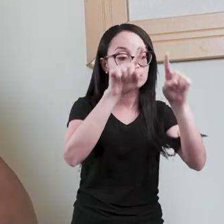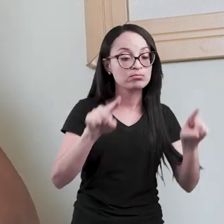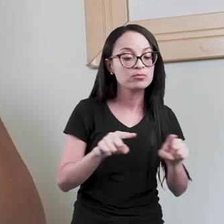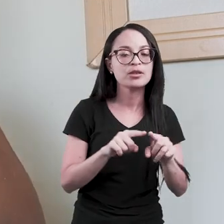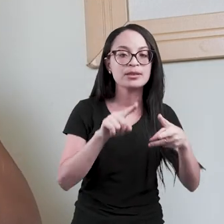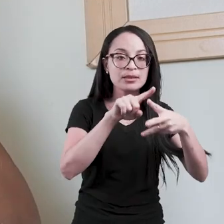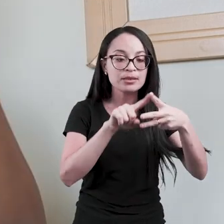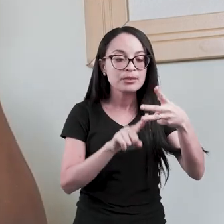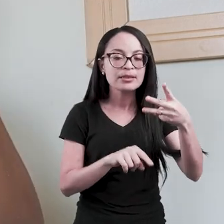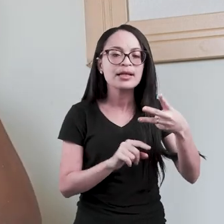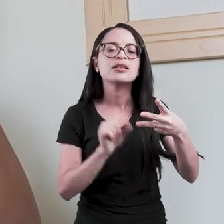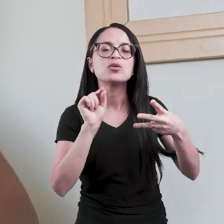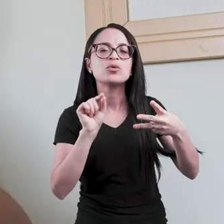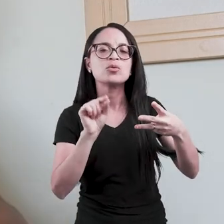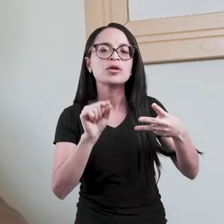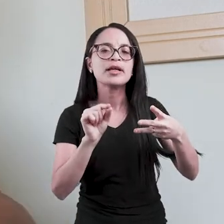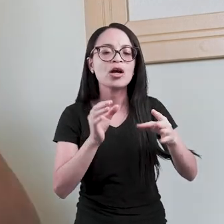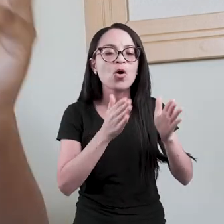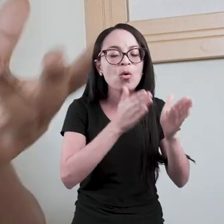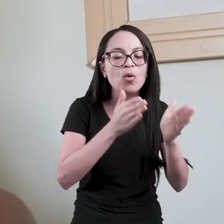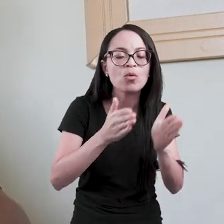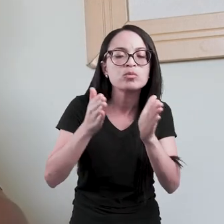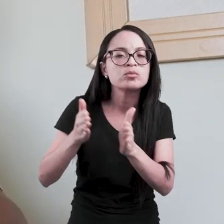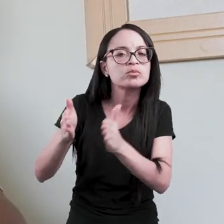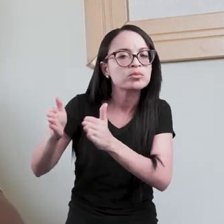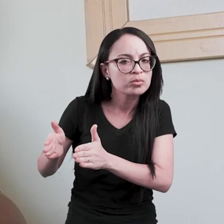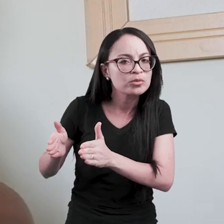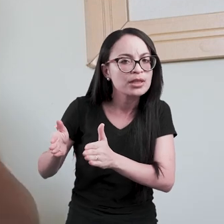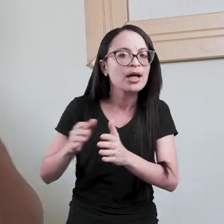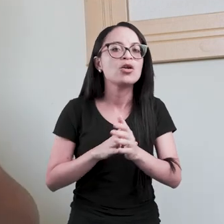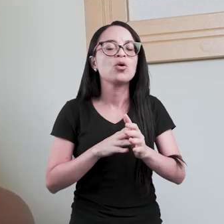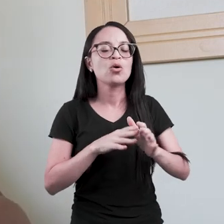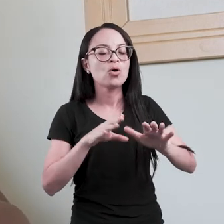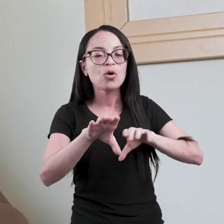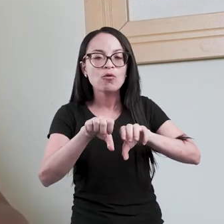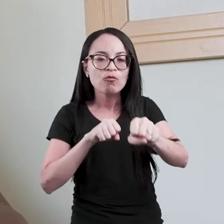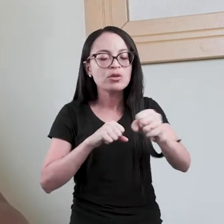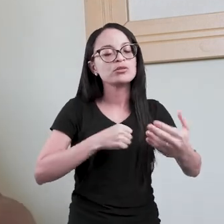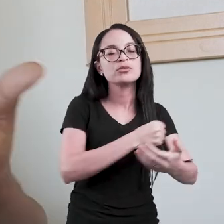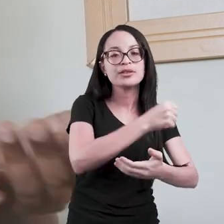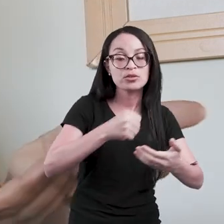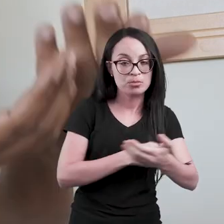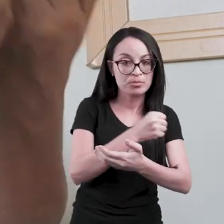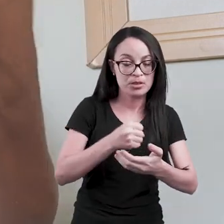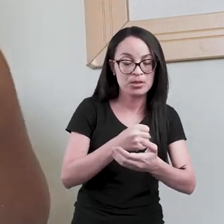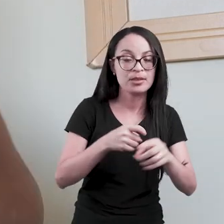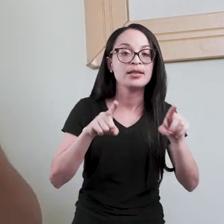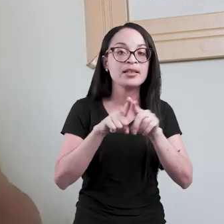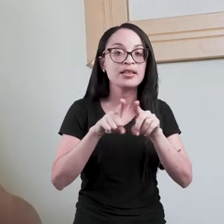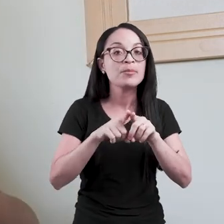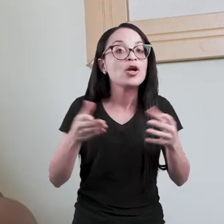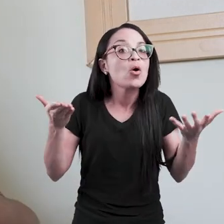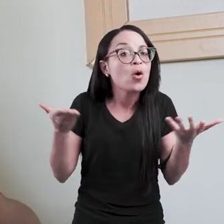matrizes culturais e antropológicas, elas organizaram o processo de formação da nossa gastronomia e trouxe